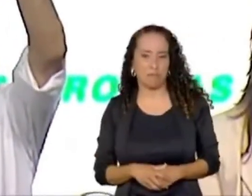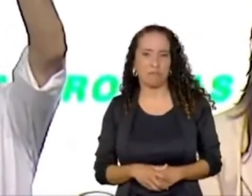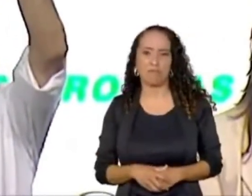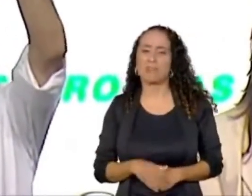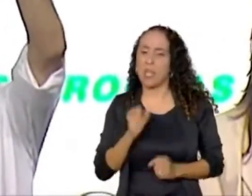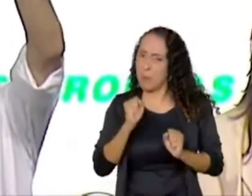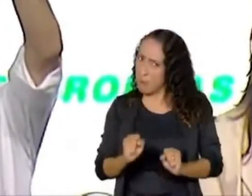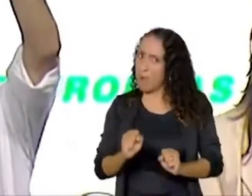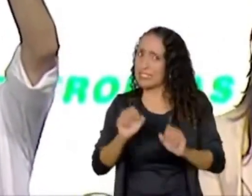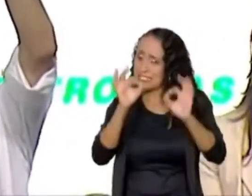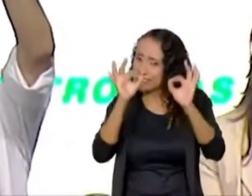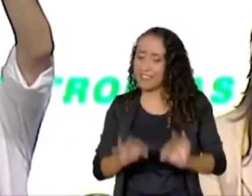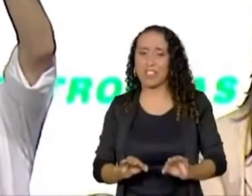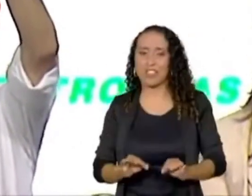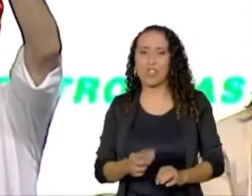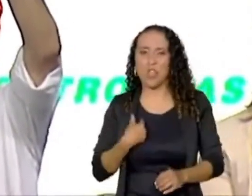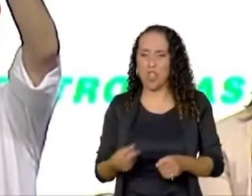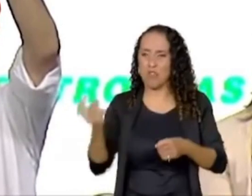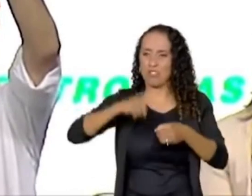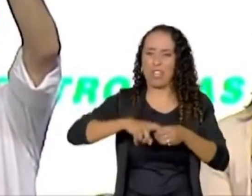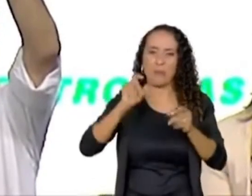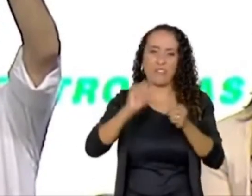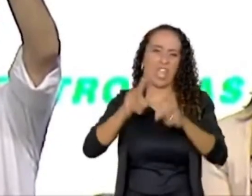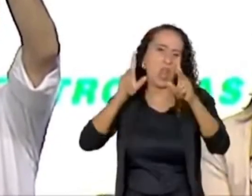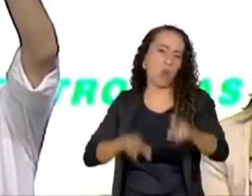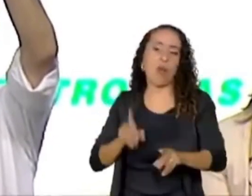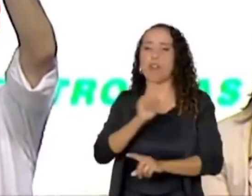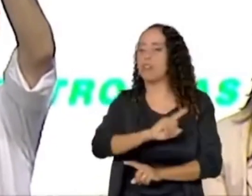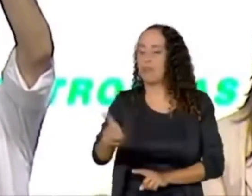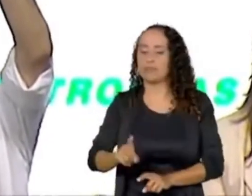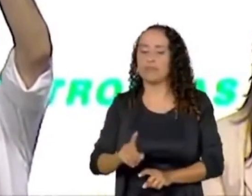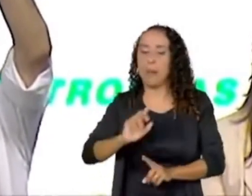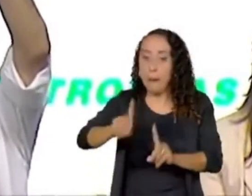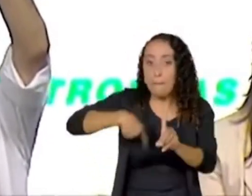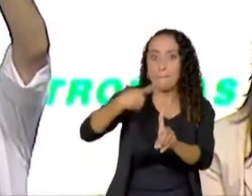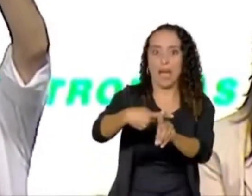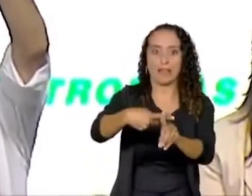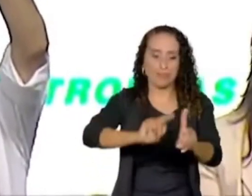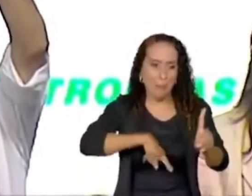ficar certo. Eu não votei para fazer o mesmo, eu votei para fazer mais.